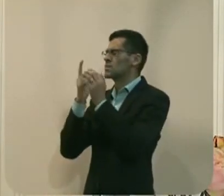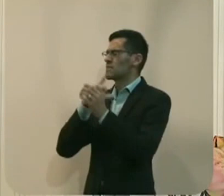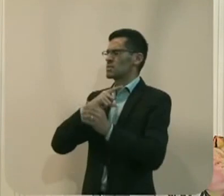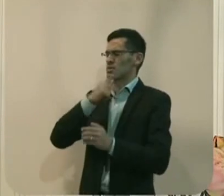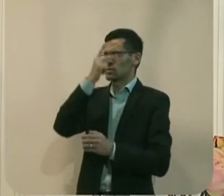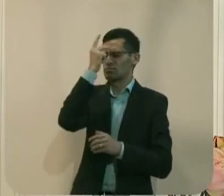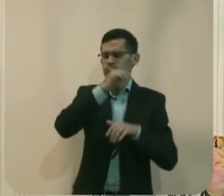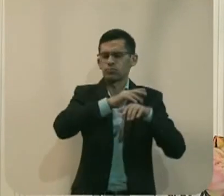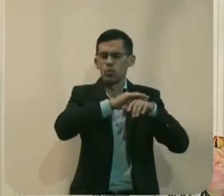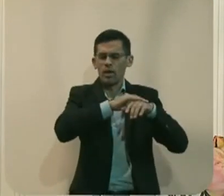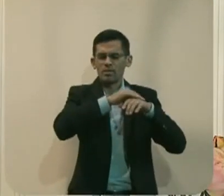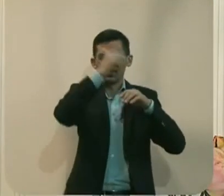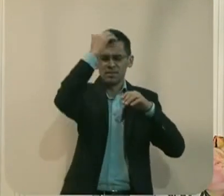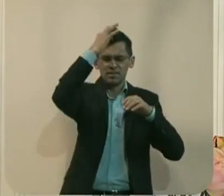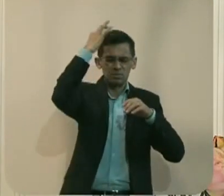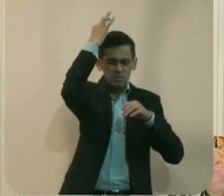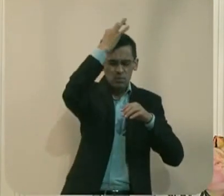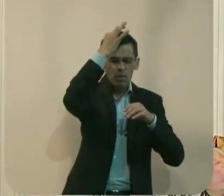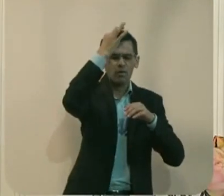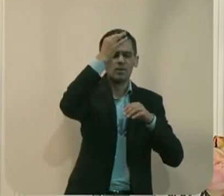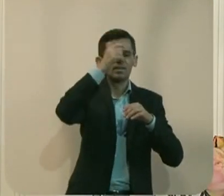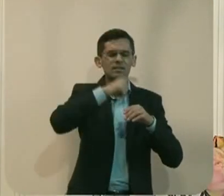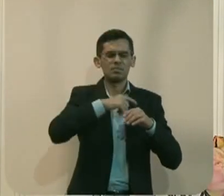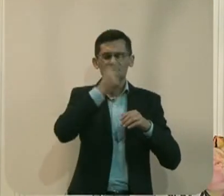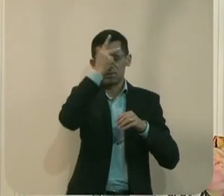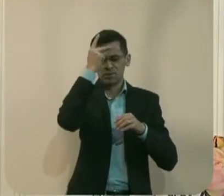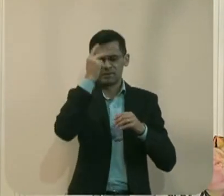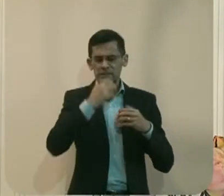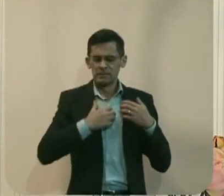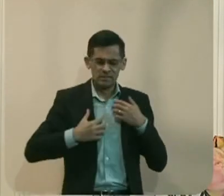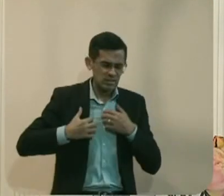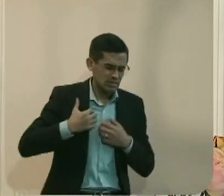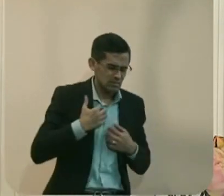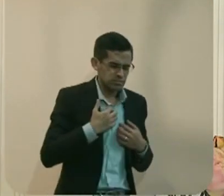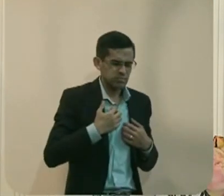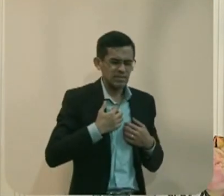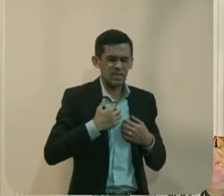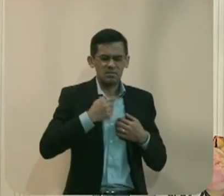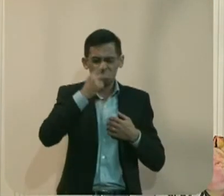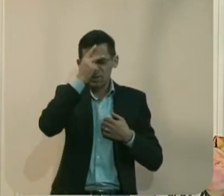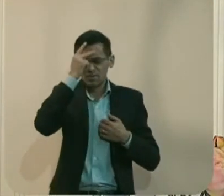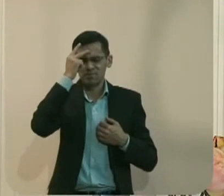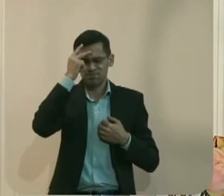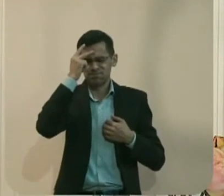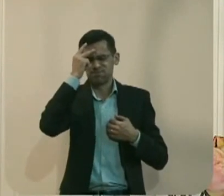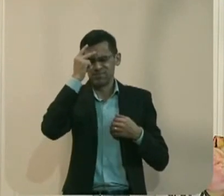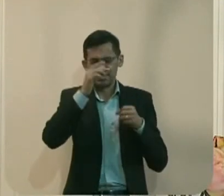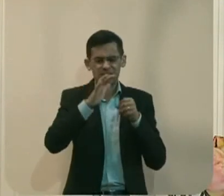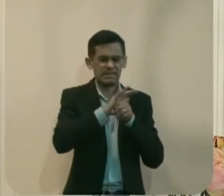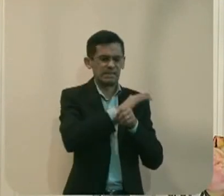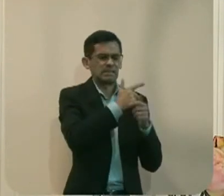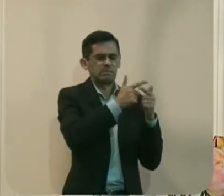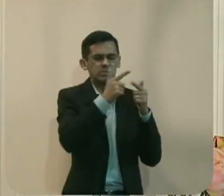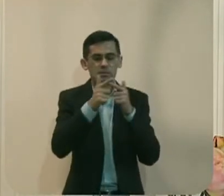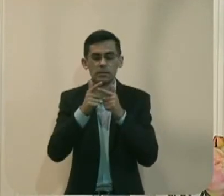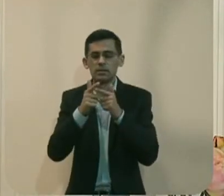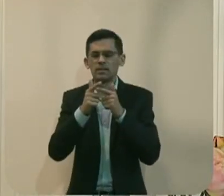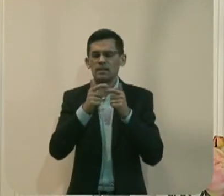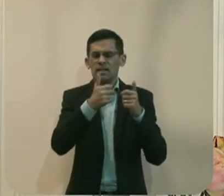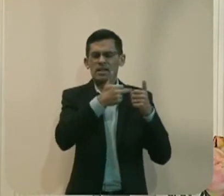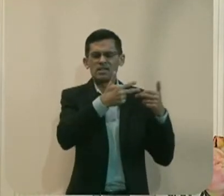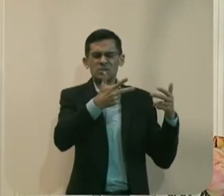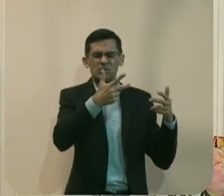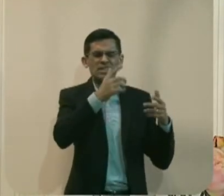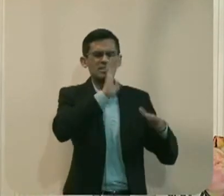gente doente, tem gente, Senhor, angustiada, tem gente perturbada. Essas coisas vêm